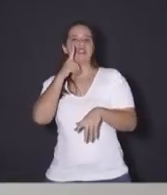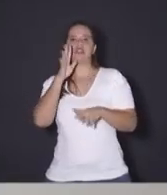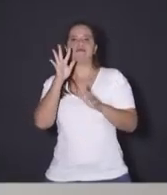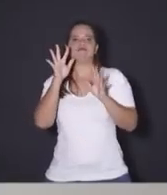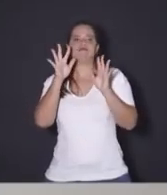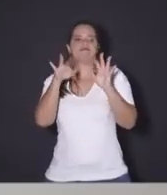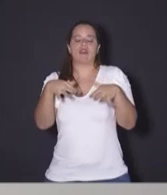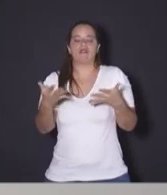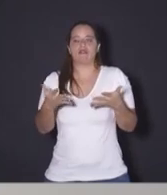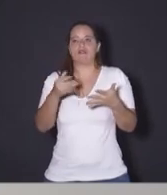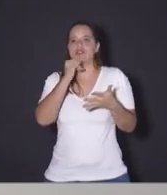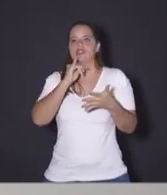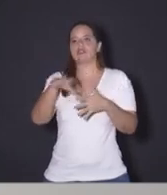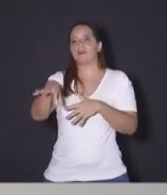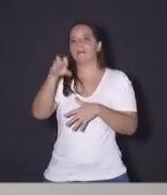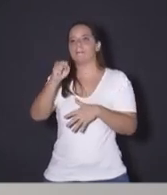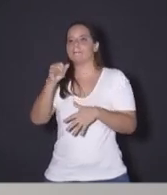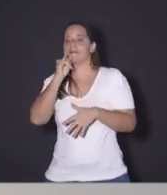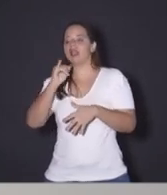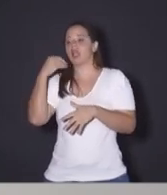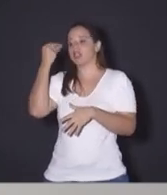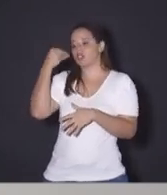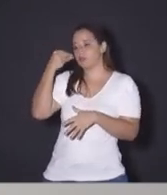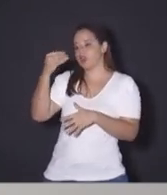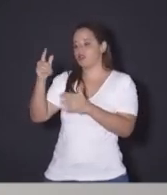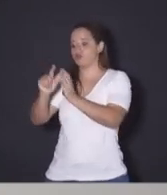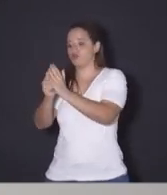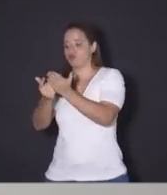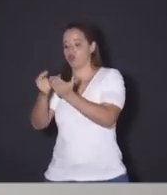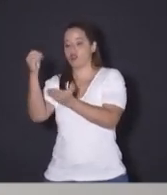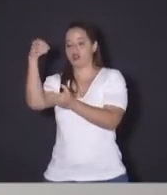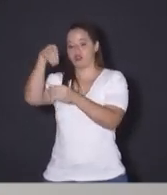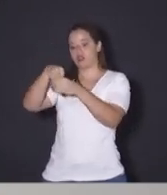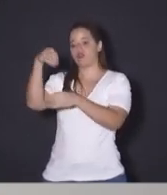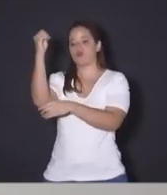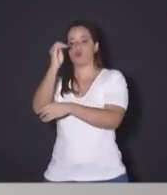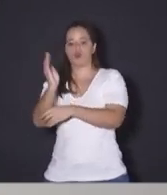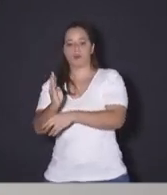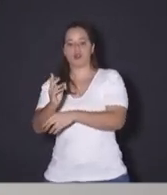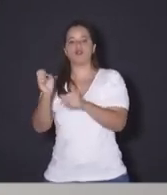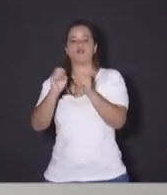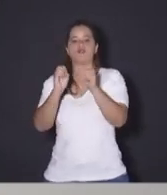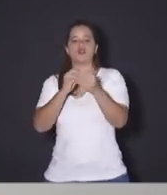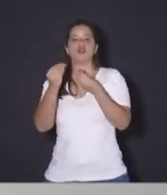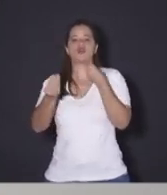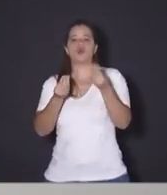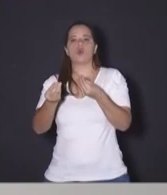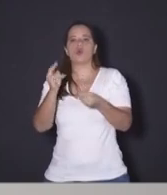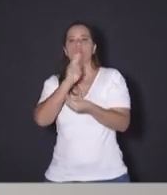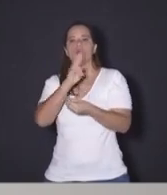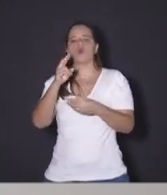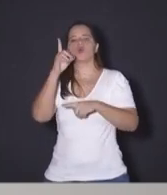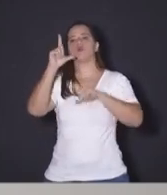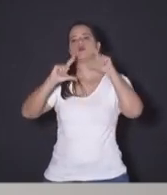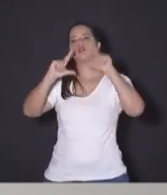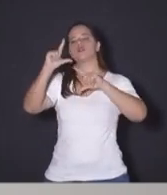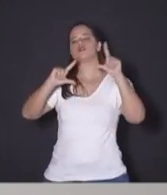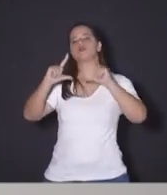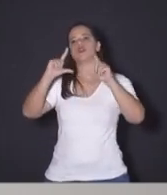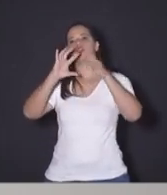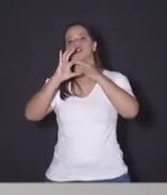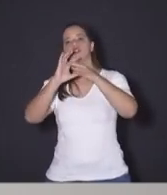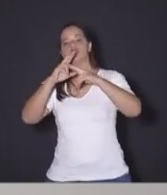se a gente pega hoje as principais experiências de jornalismo no brasil ela tem sido feita no que nós podemos chamar de mídia livre e independente